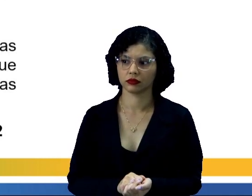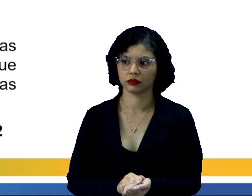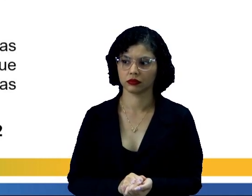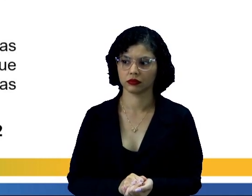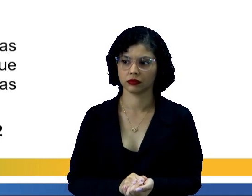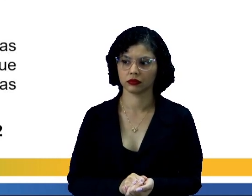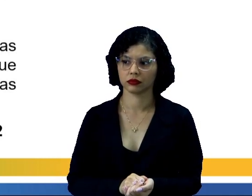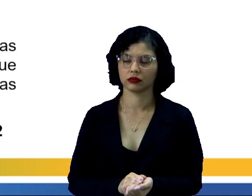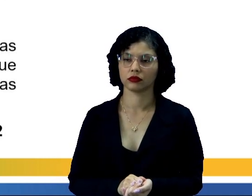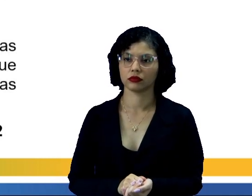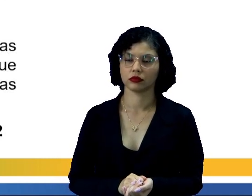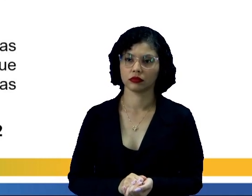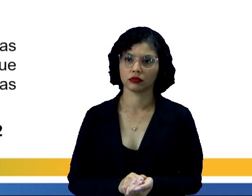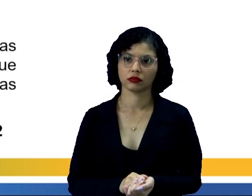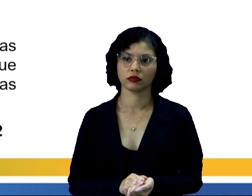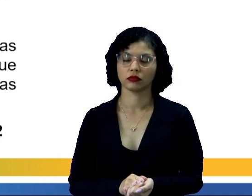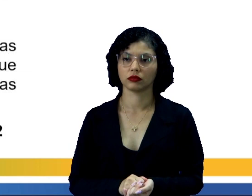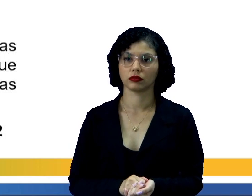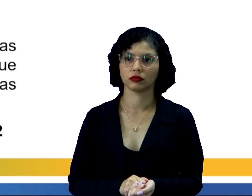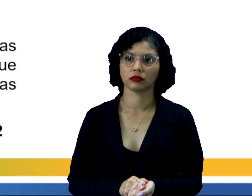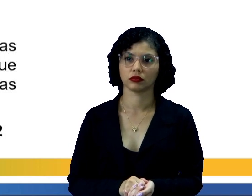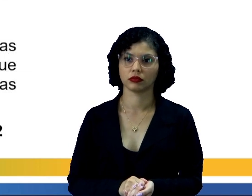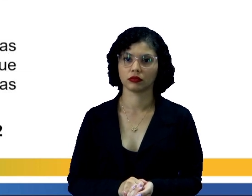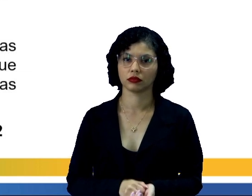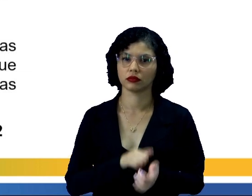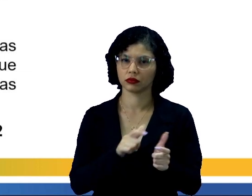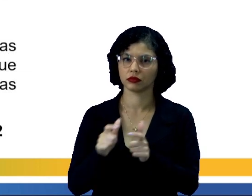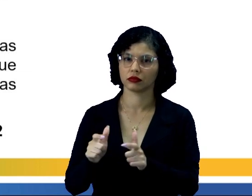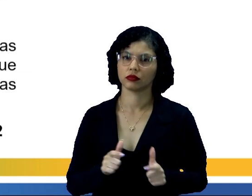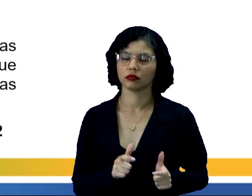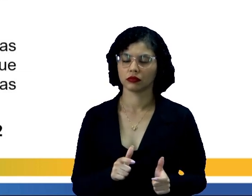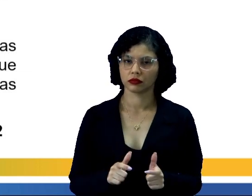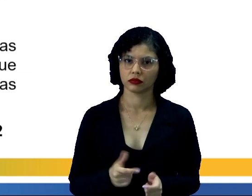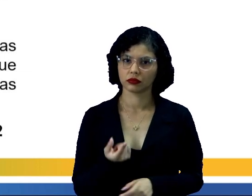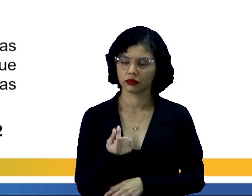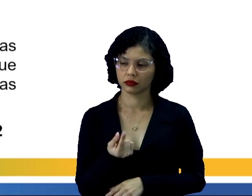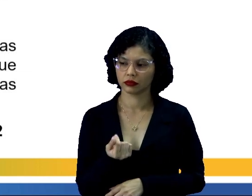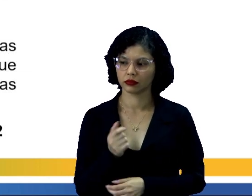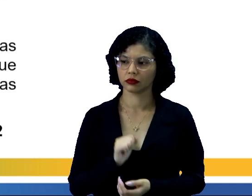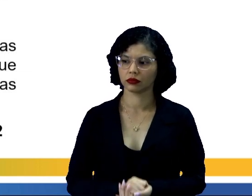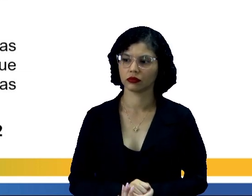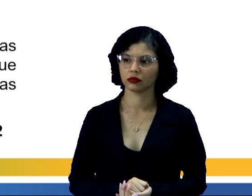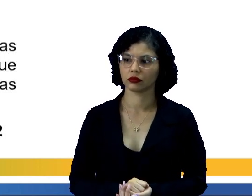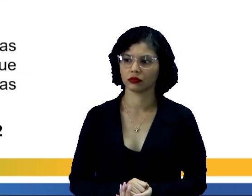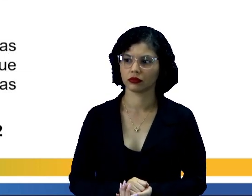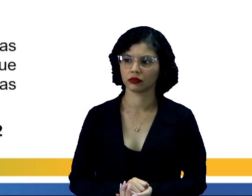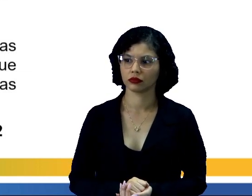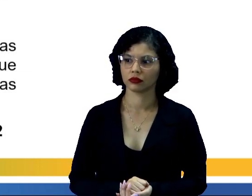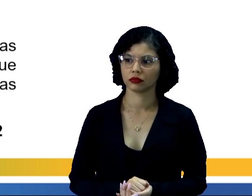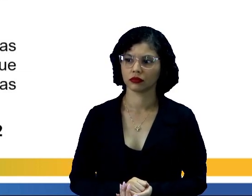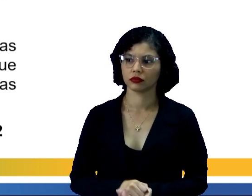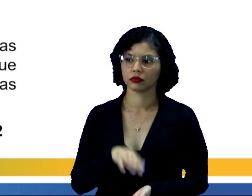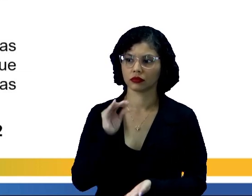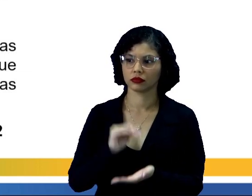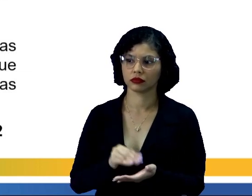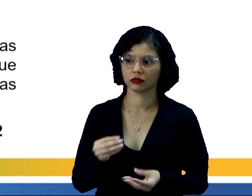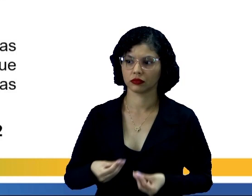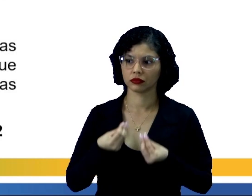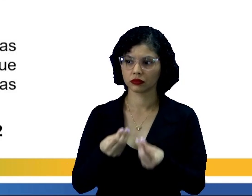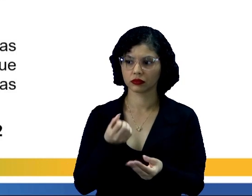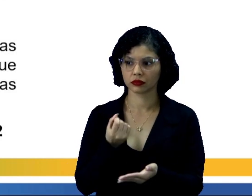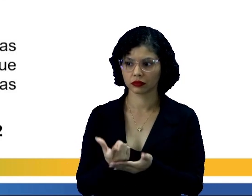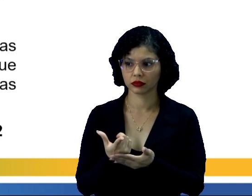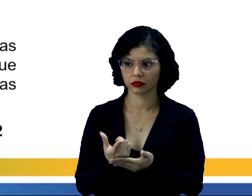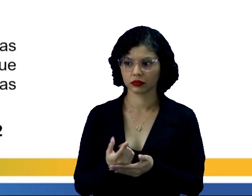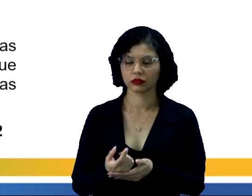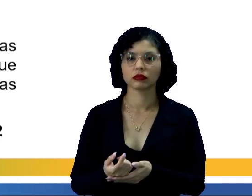que enfatizou? De onde veio esse dinheiro? Despesas com empréstimos e contratação